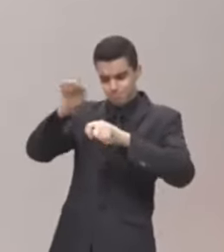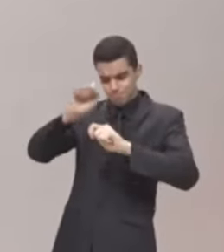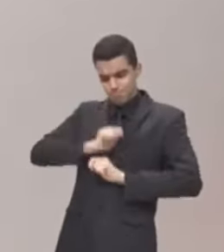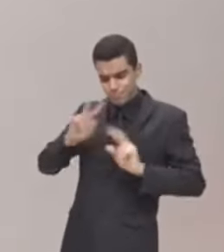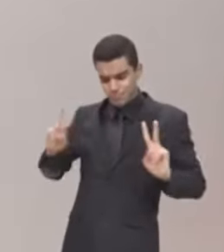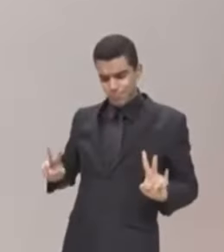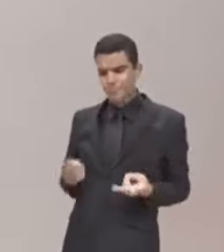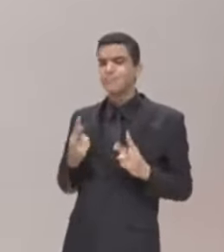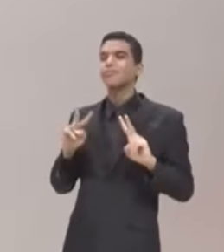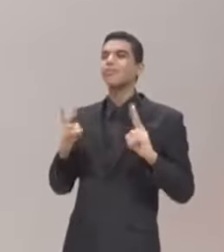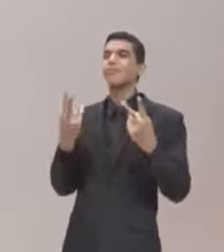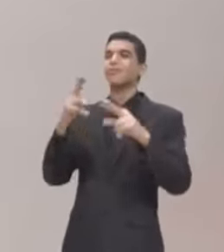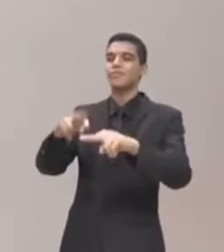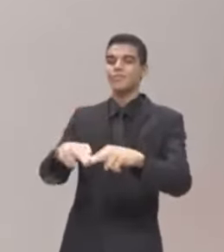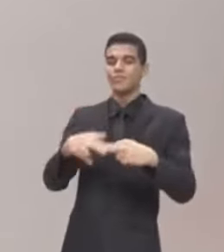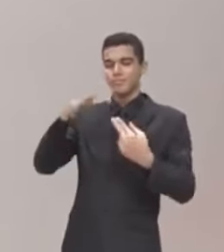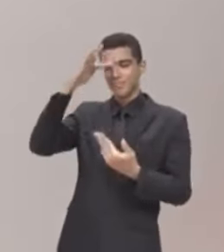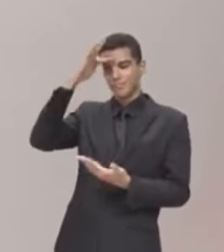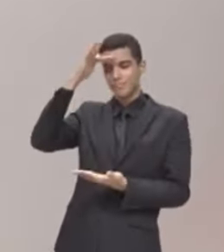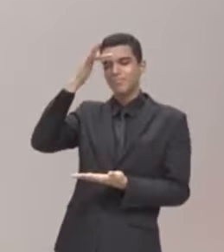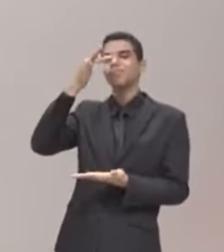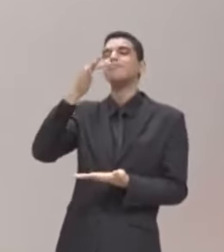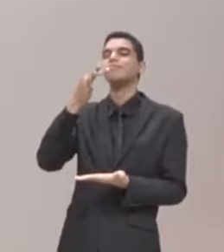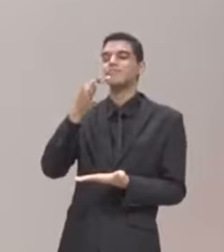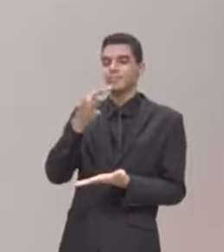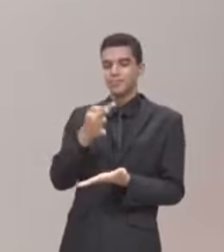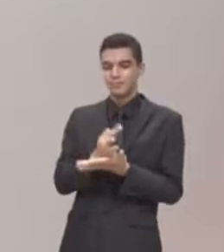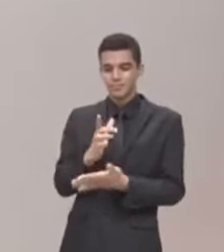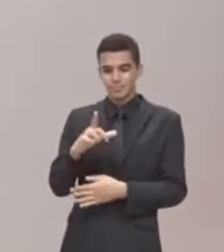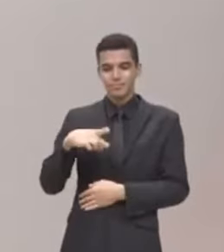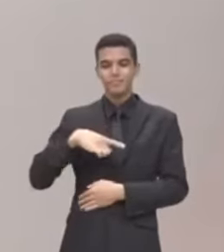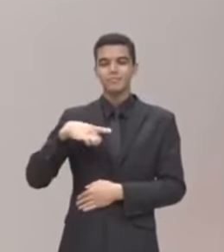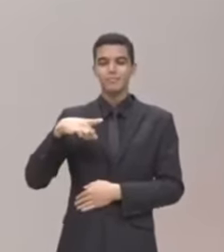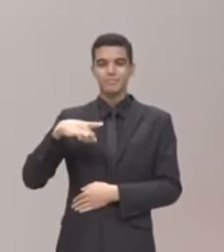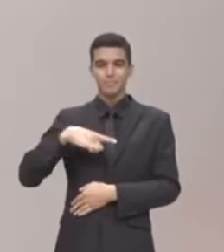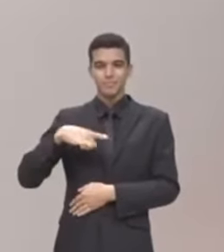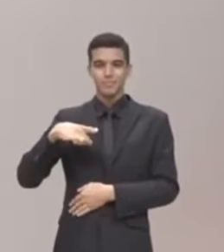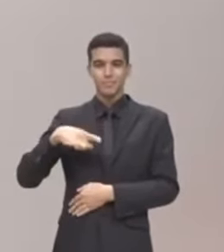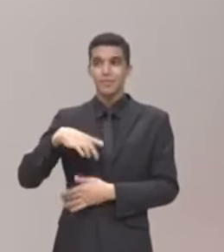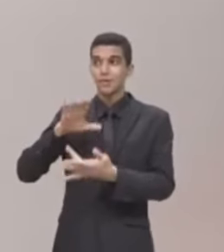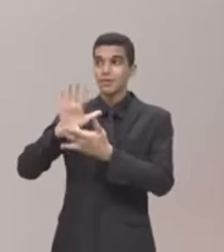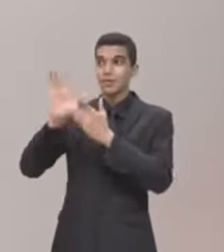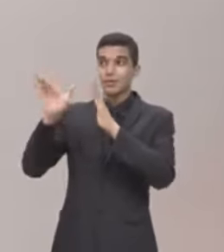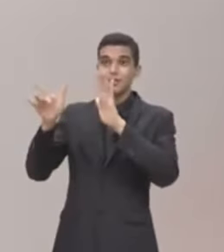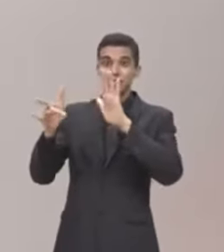tua fé te aprova e estou te dando vida, vida, vida,